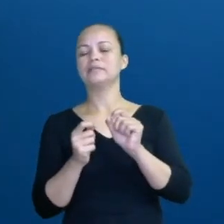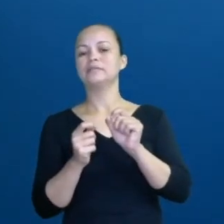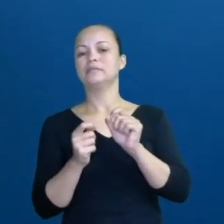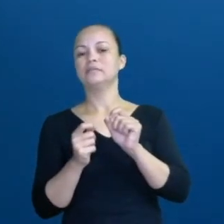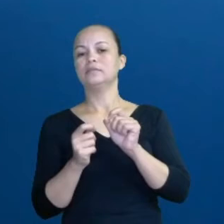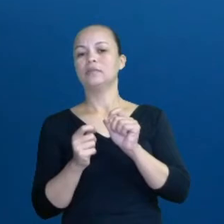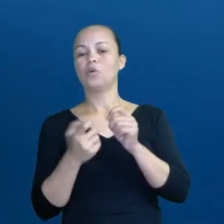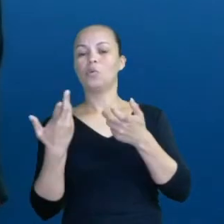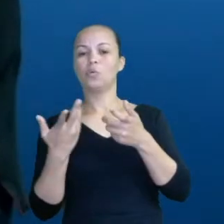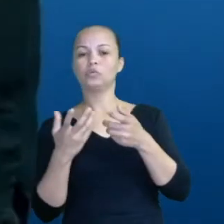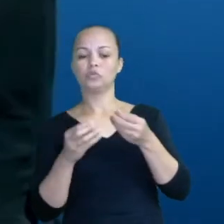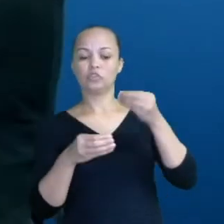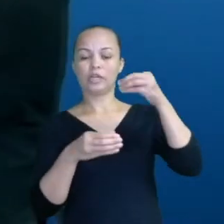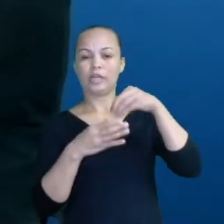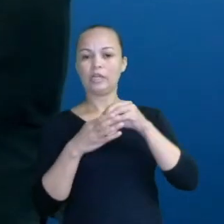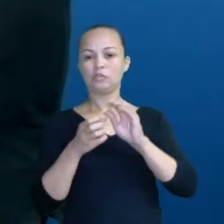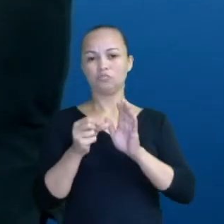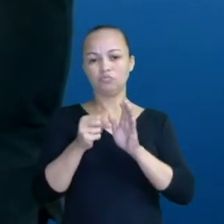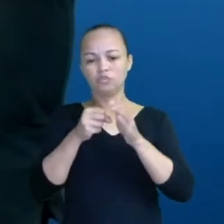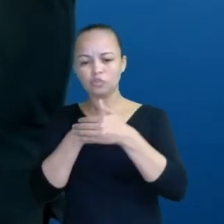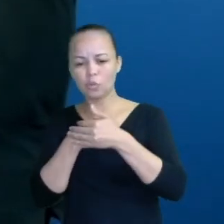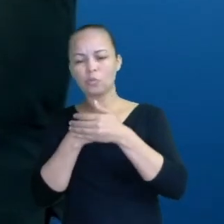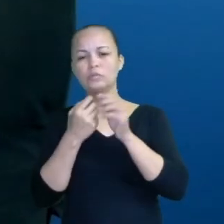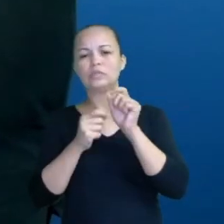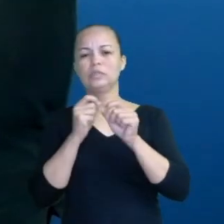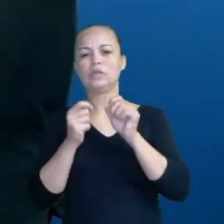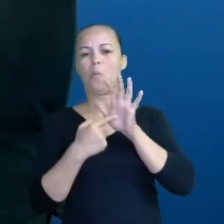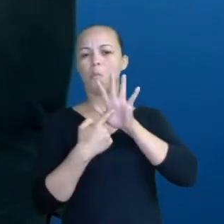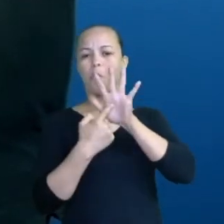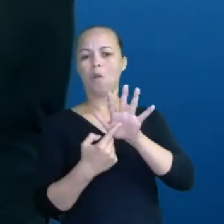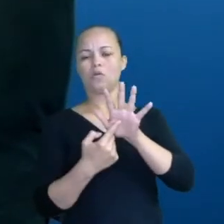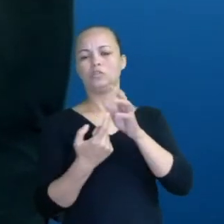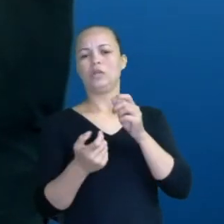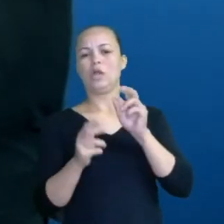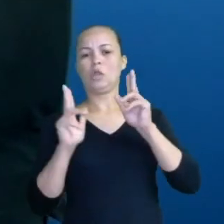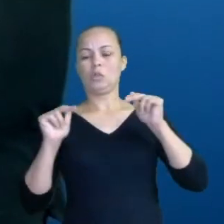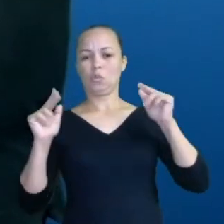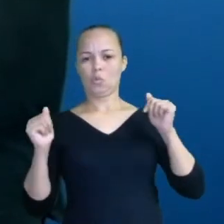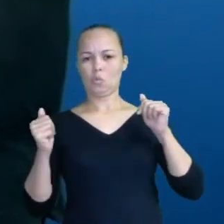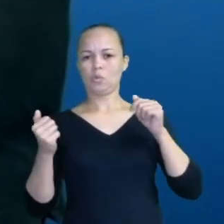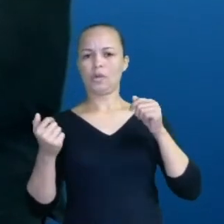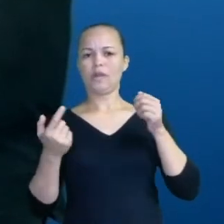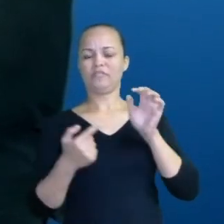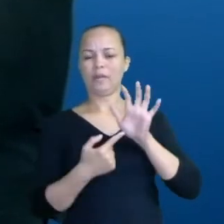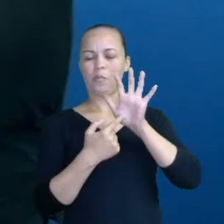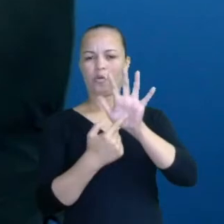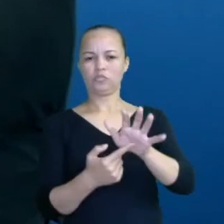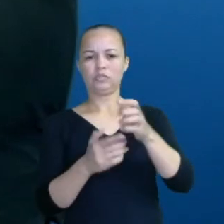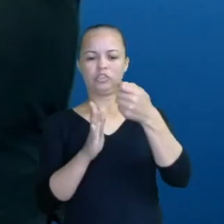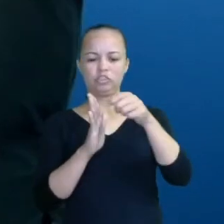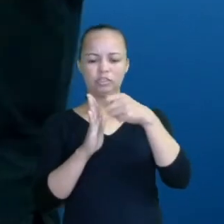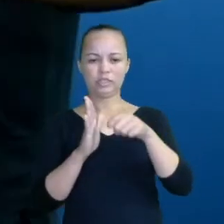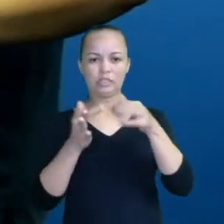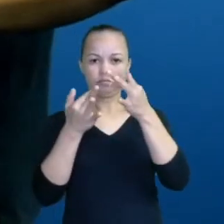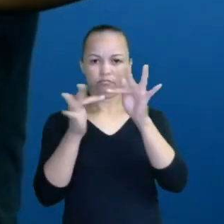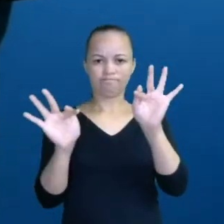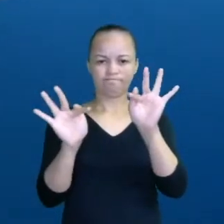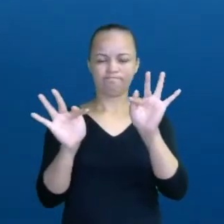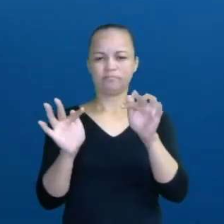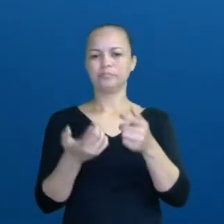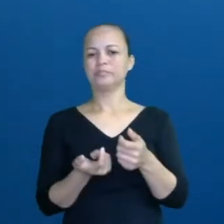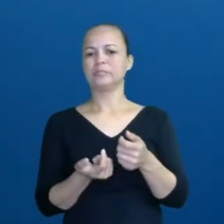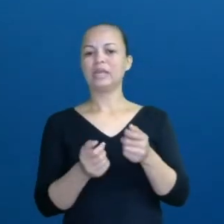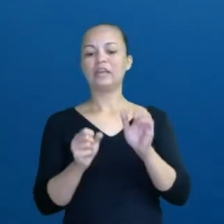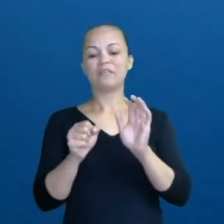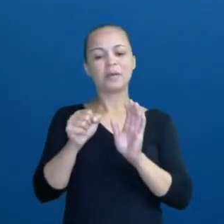sujeito oculto ou sujeito desinencial, ele nunca vai aparecer escrito na frase. Ou seja, ele vai